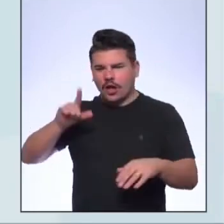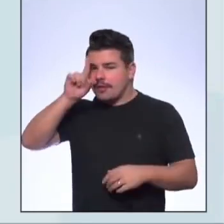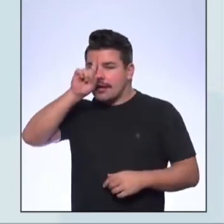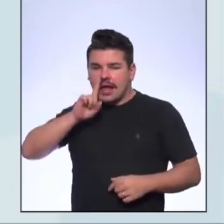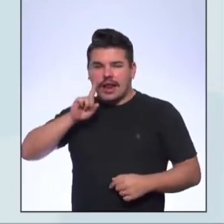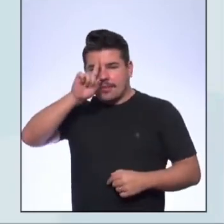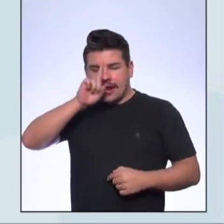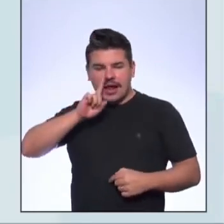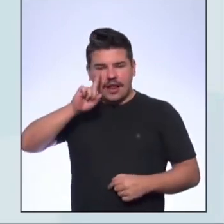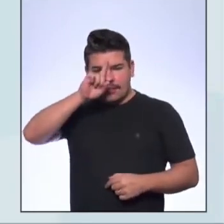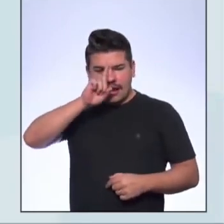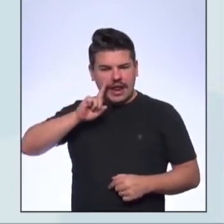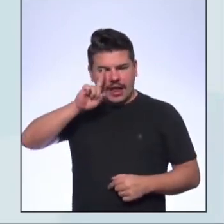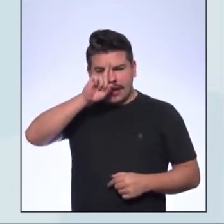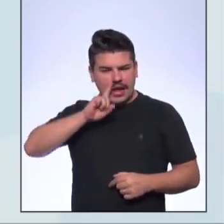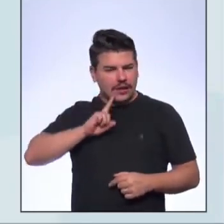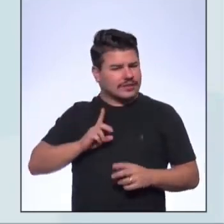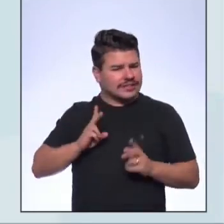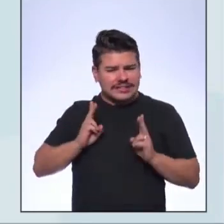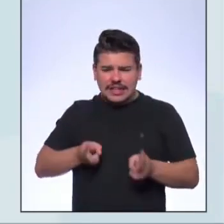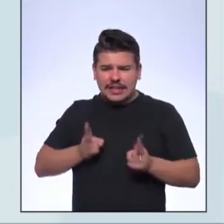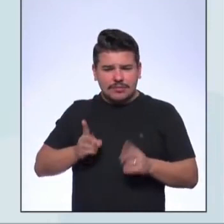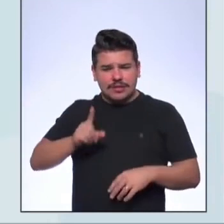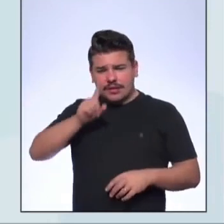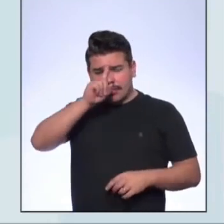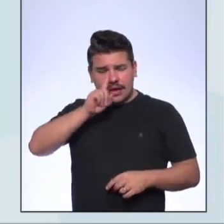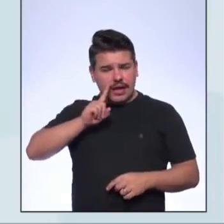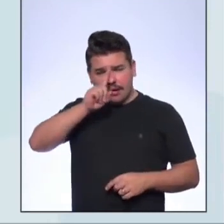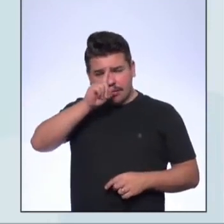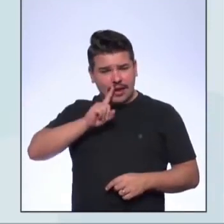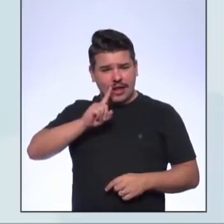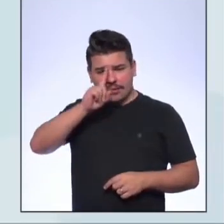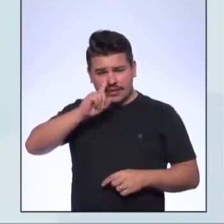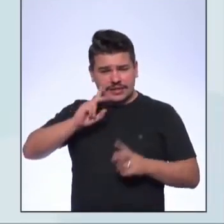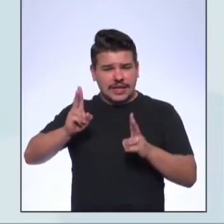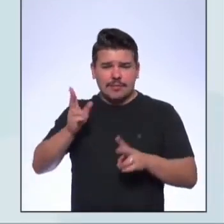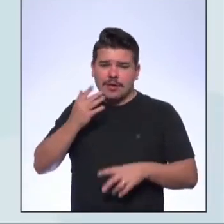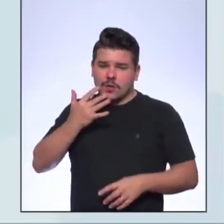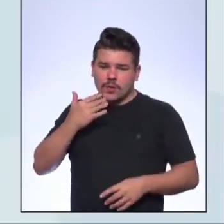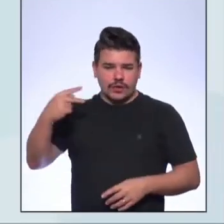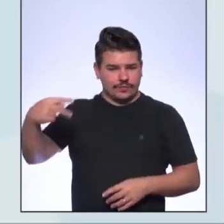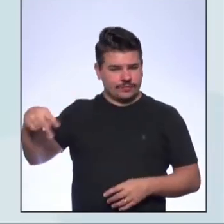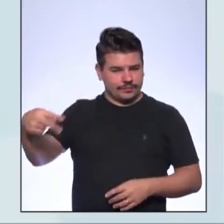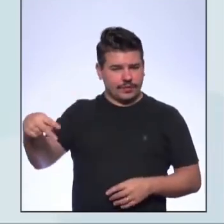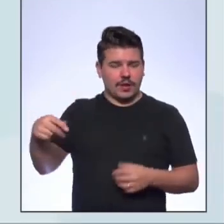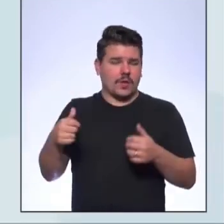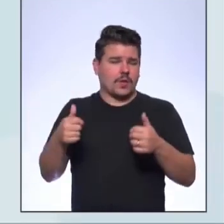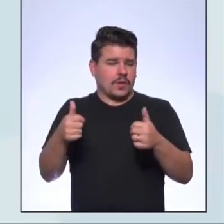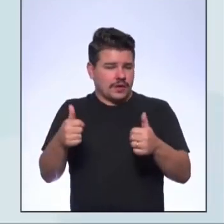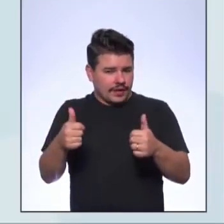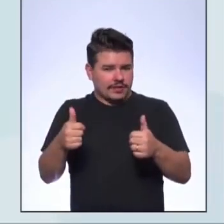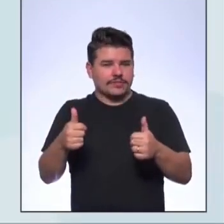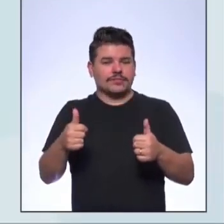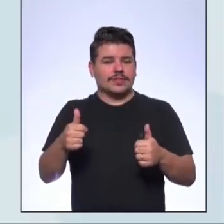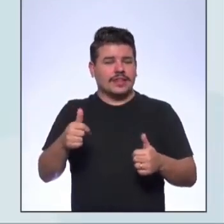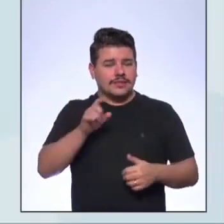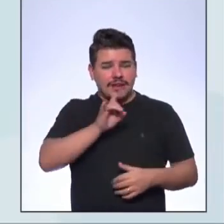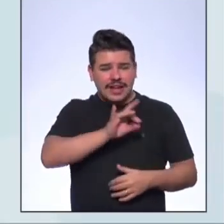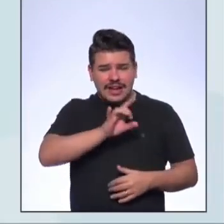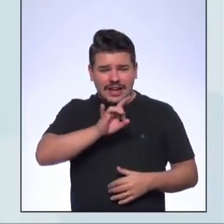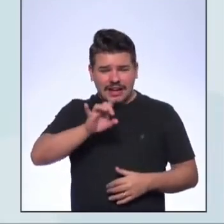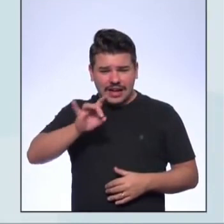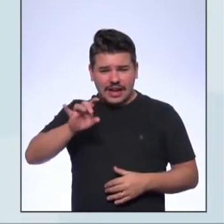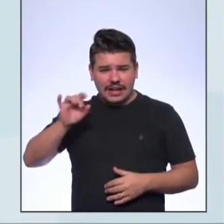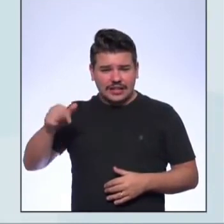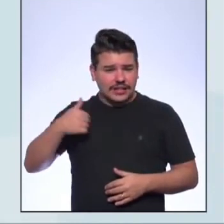os descendentes ali eram só com a cor amarela da ervilha. E ele fez isso para todos esses caracteres aqui que a